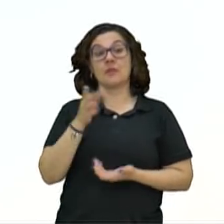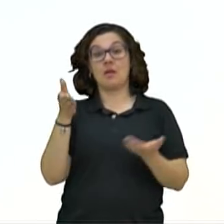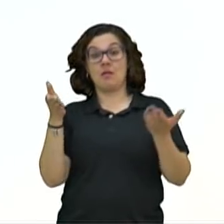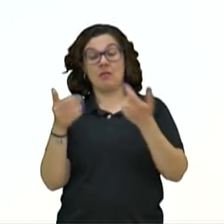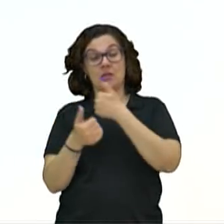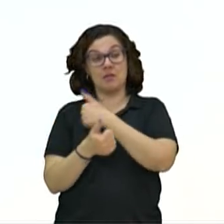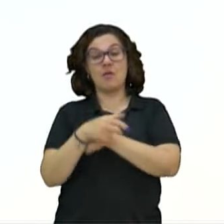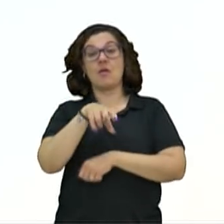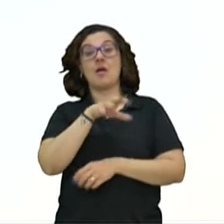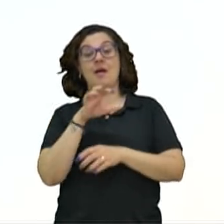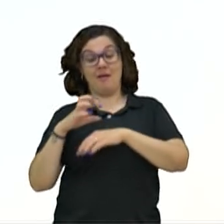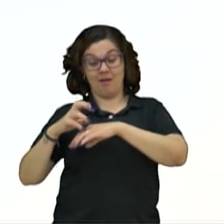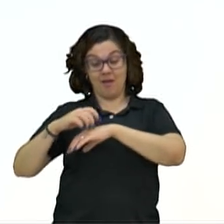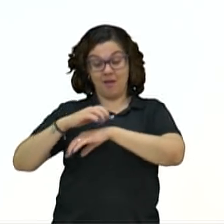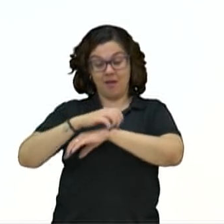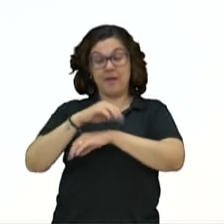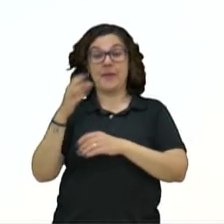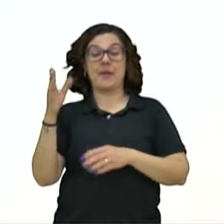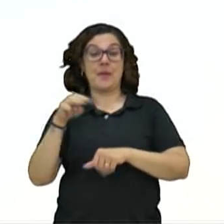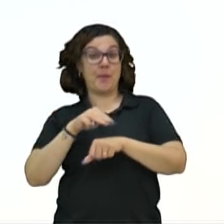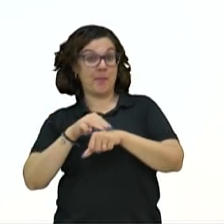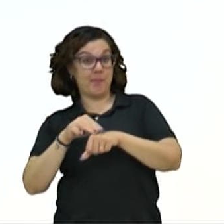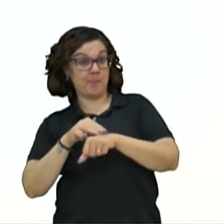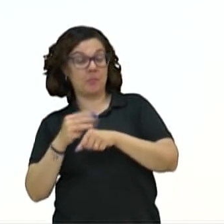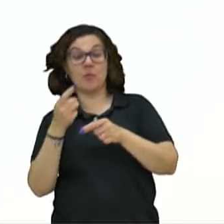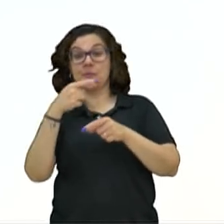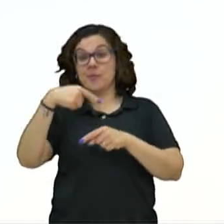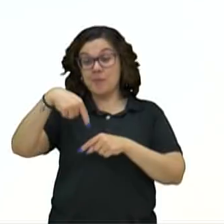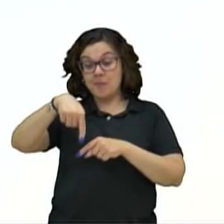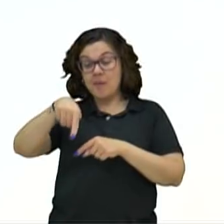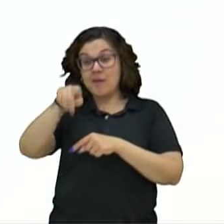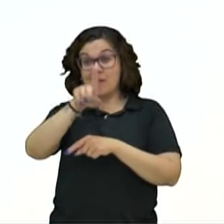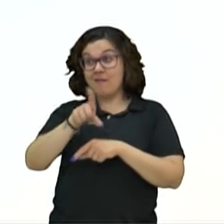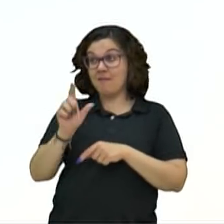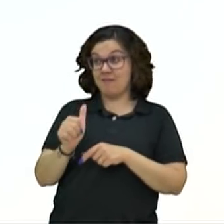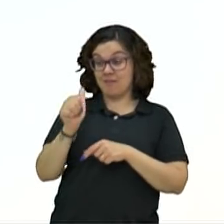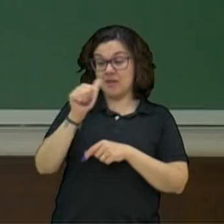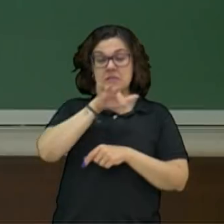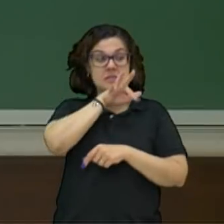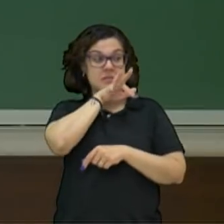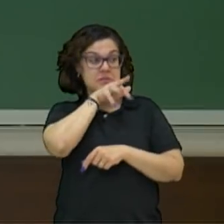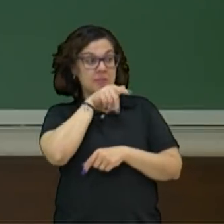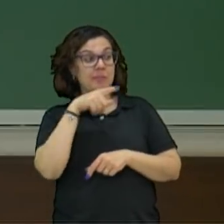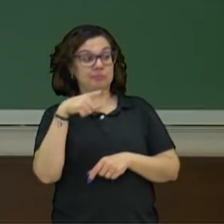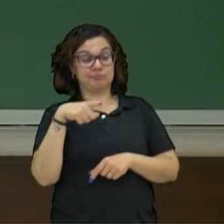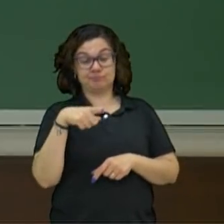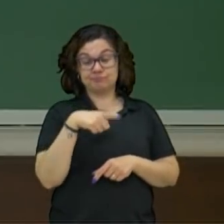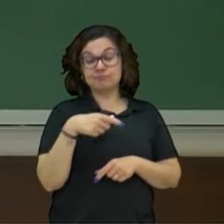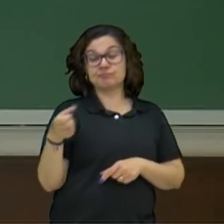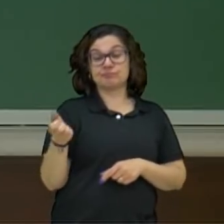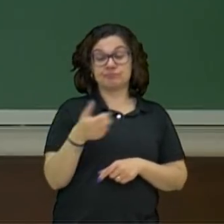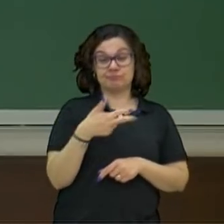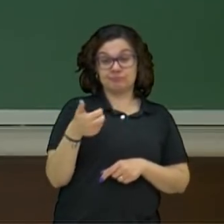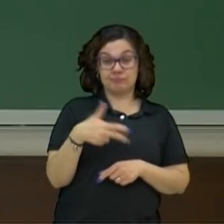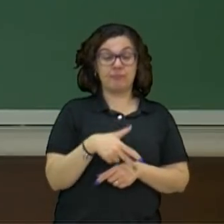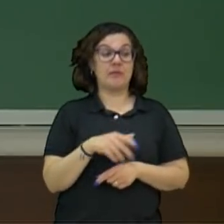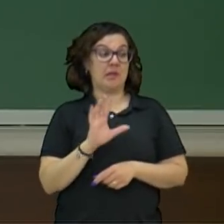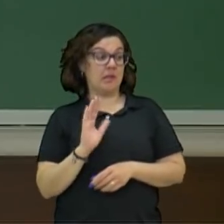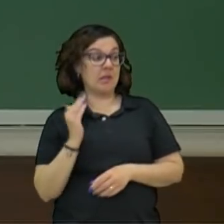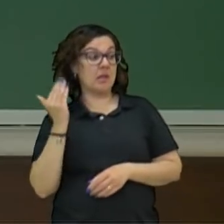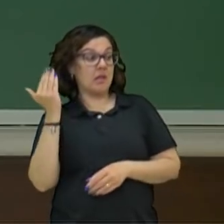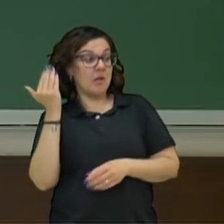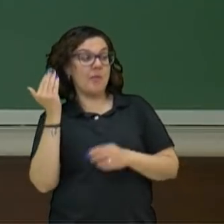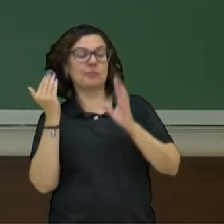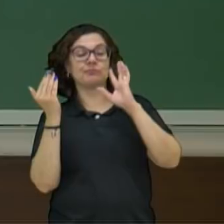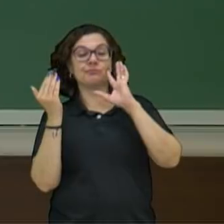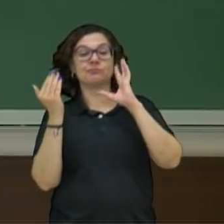marrom. Então, imagine esses animais, eles possuem um veneno, né, e eles inoculam. Em alguns acidentes acontece